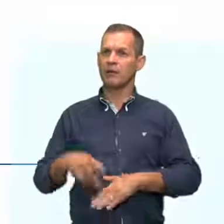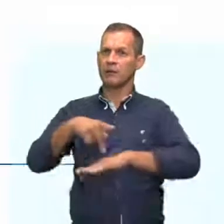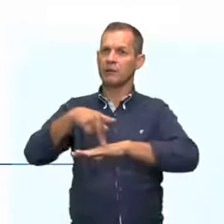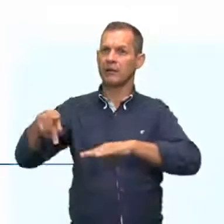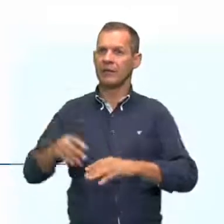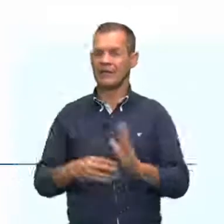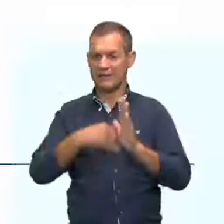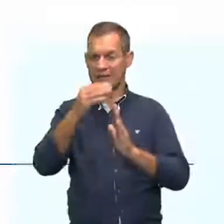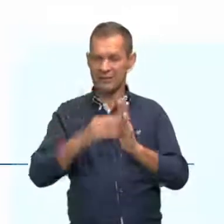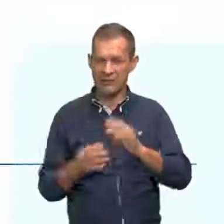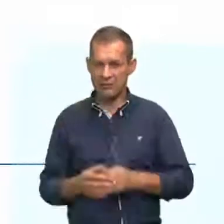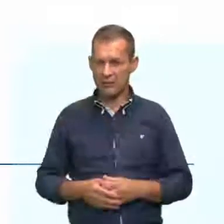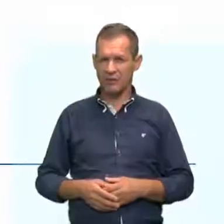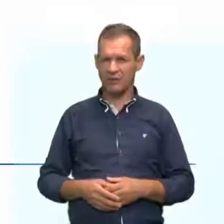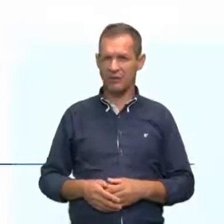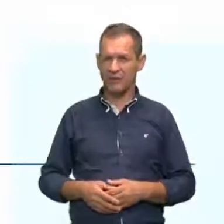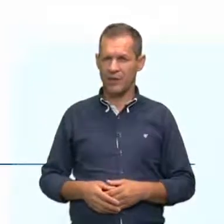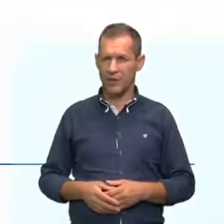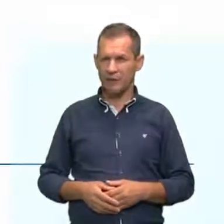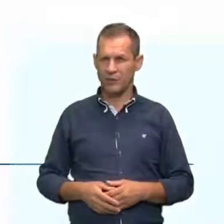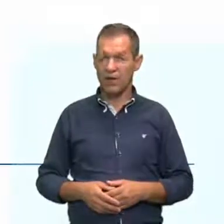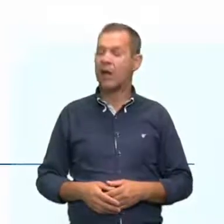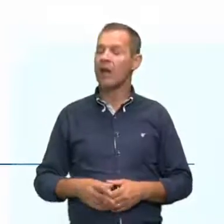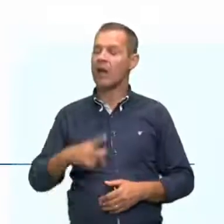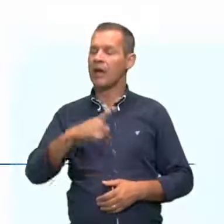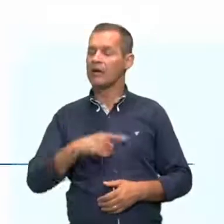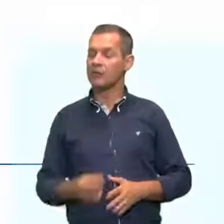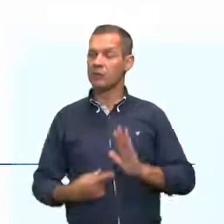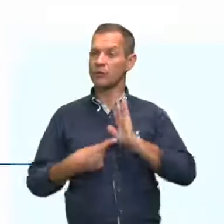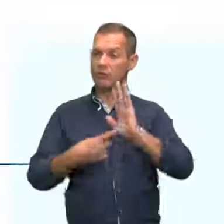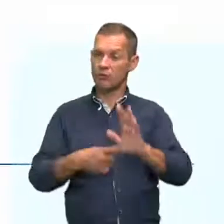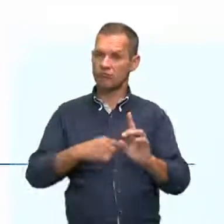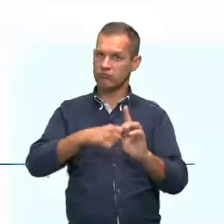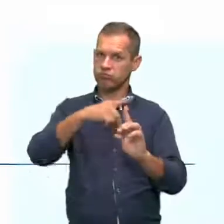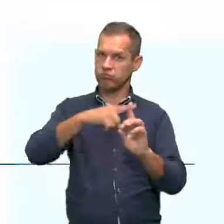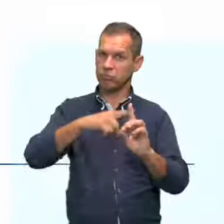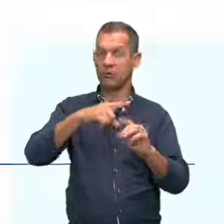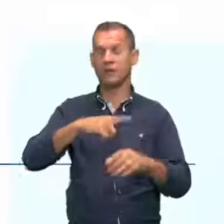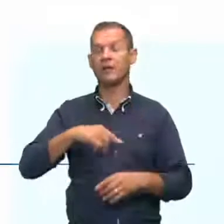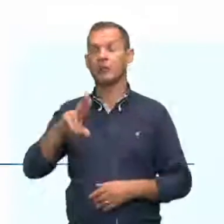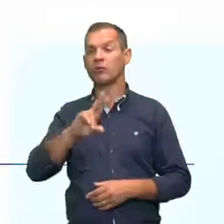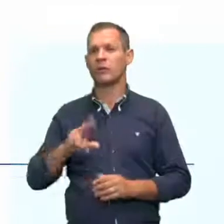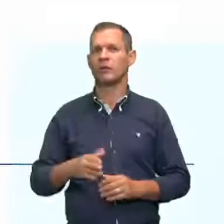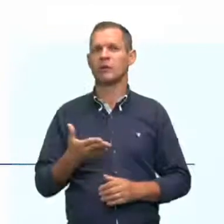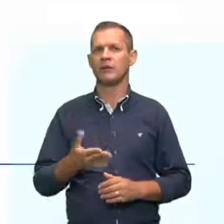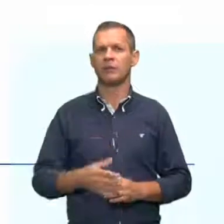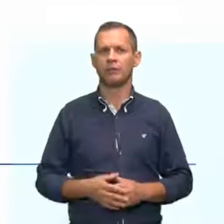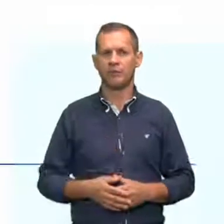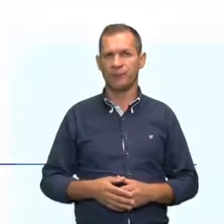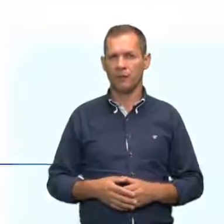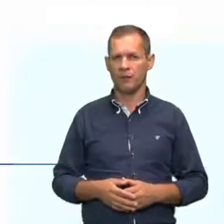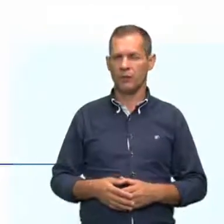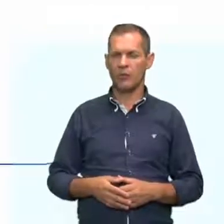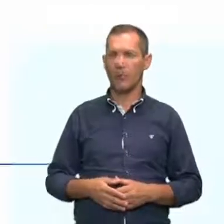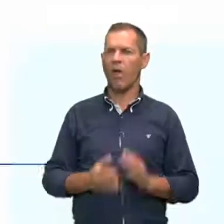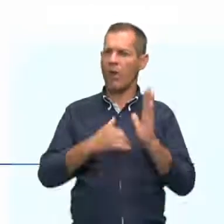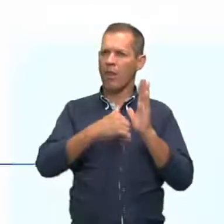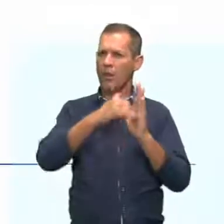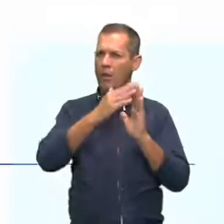era sensível à temperatura. Então você utiliza uma